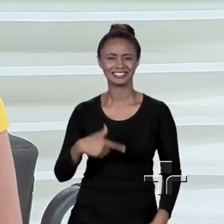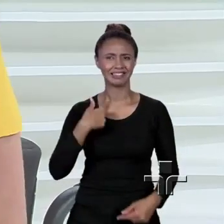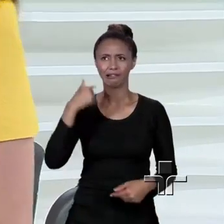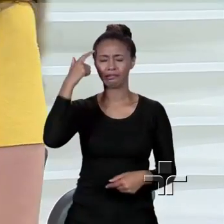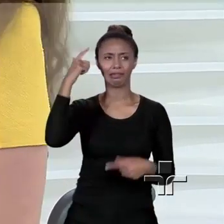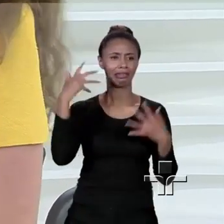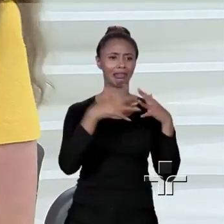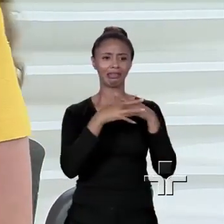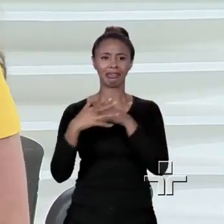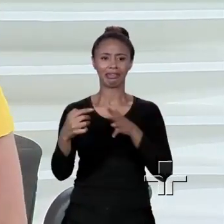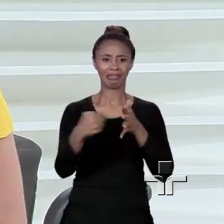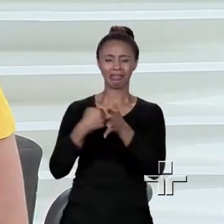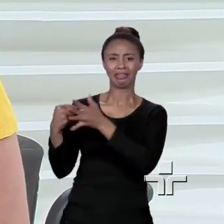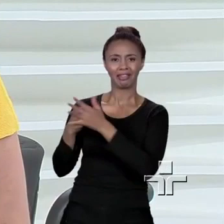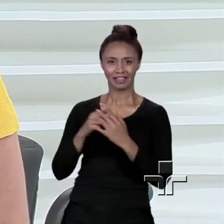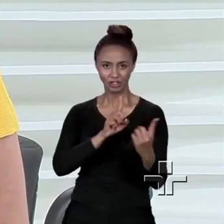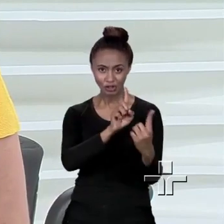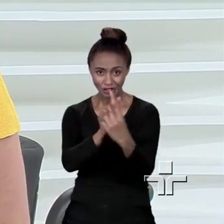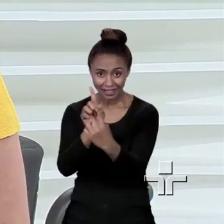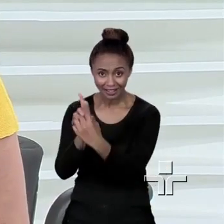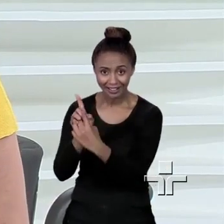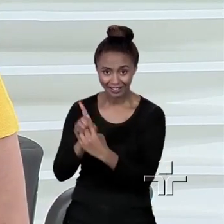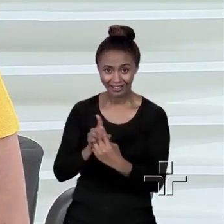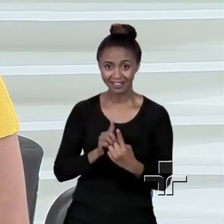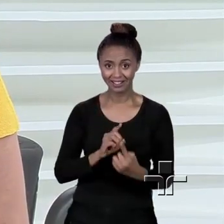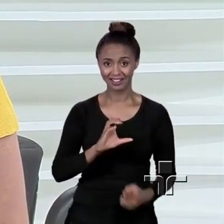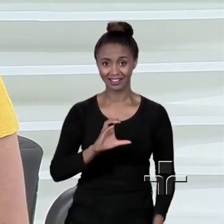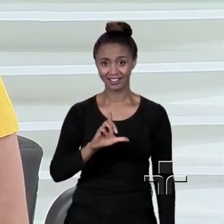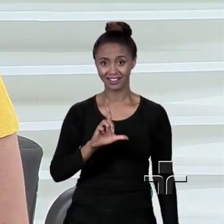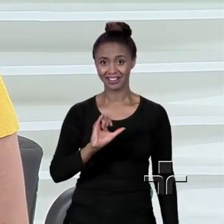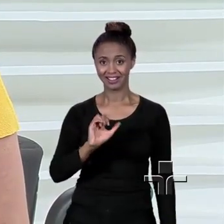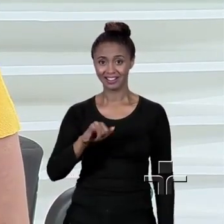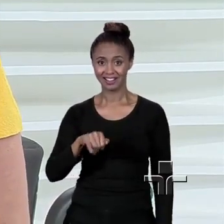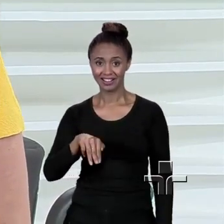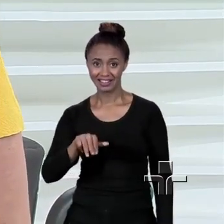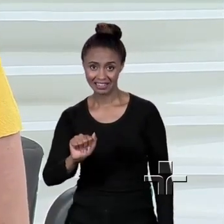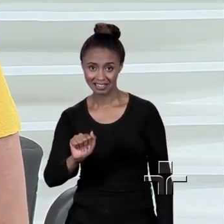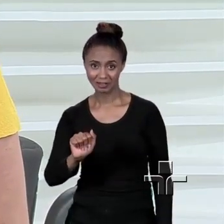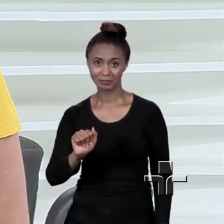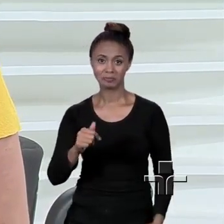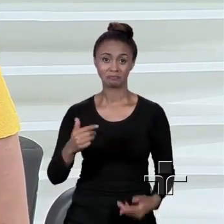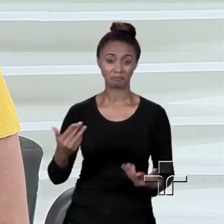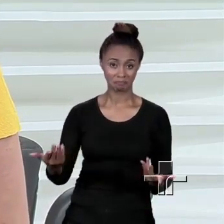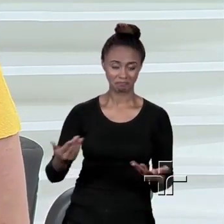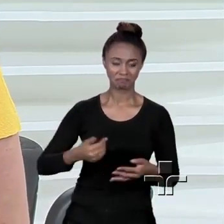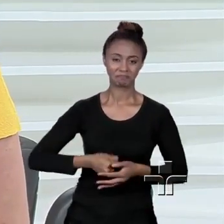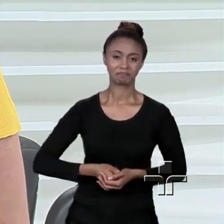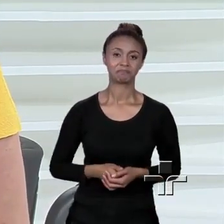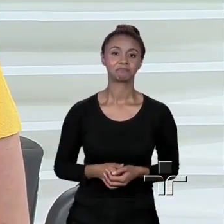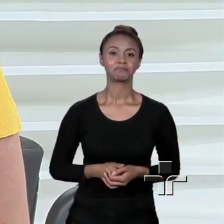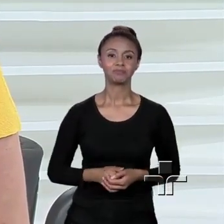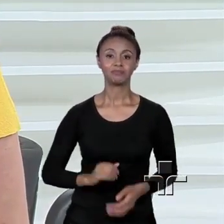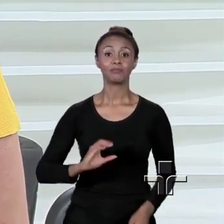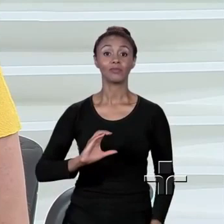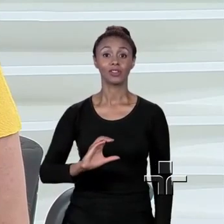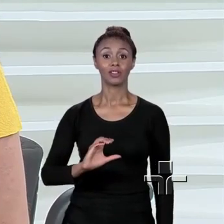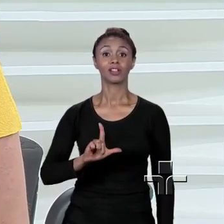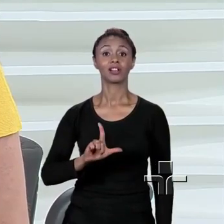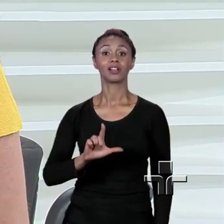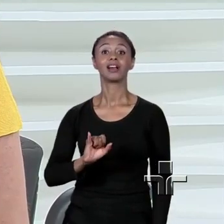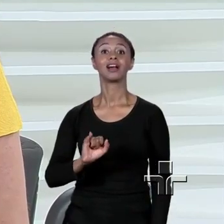Monopolizou. Pergunta combo. Eu acho que está deixando o Brasil